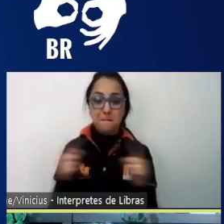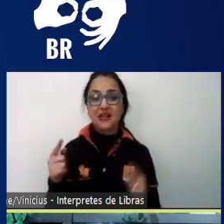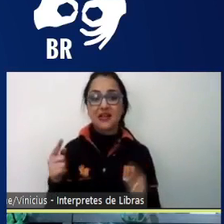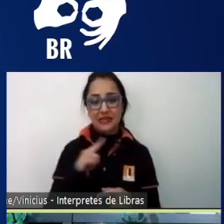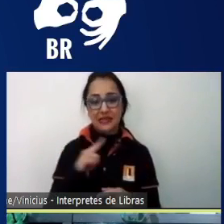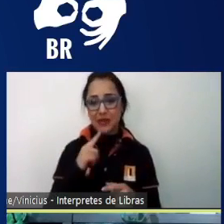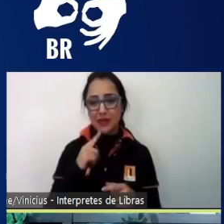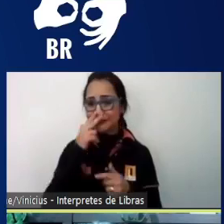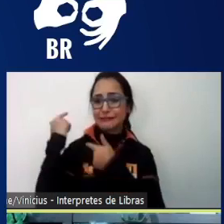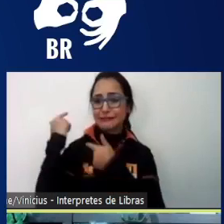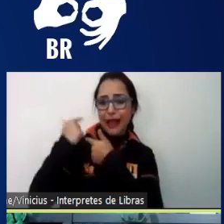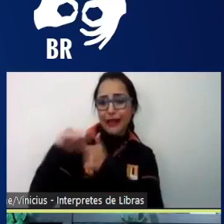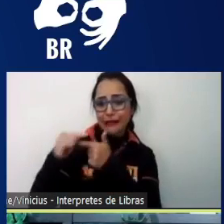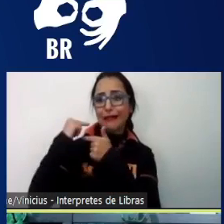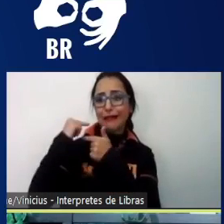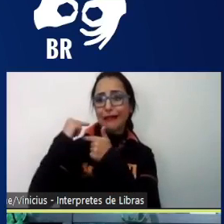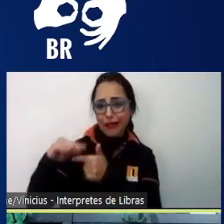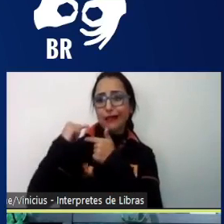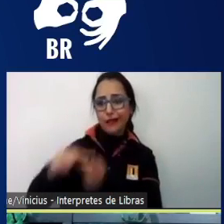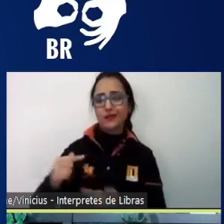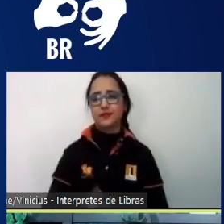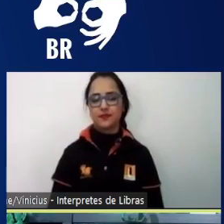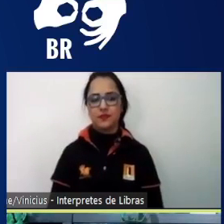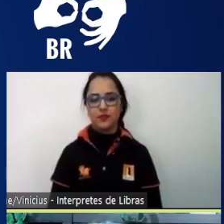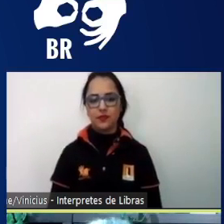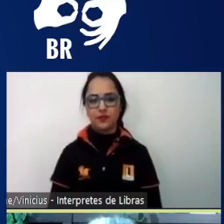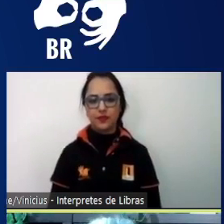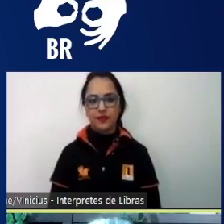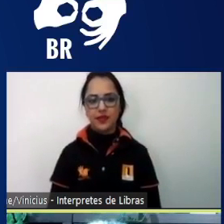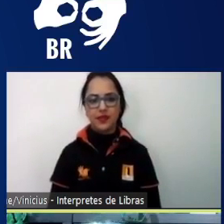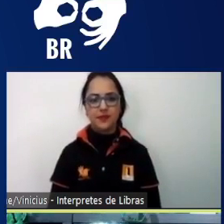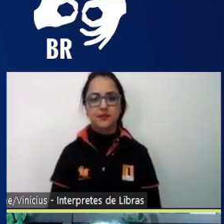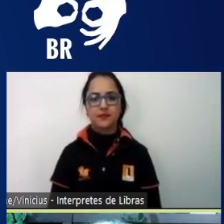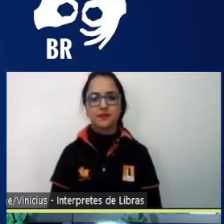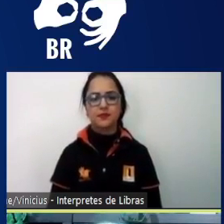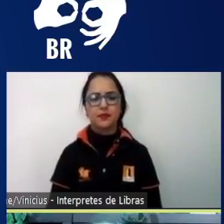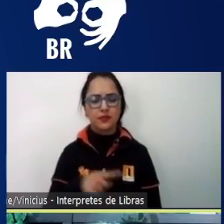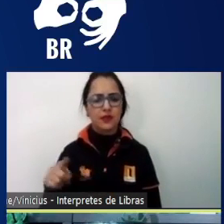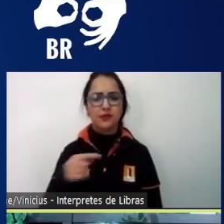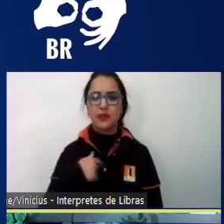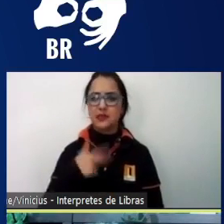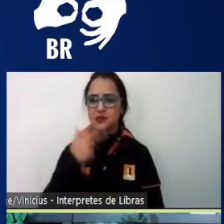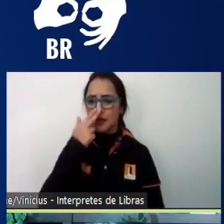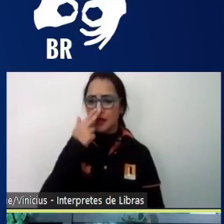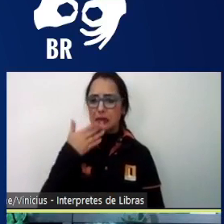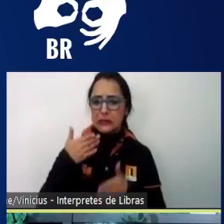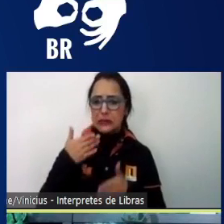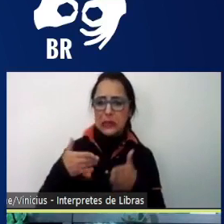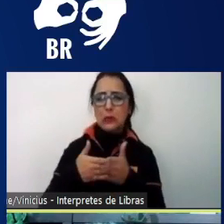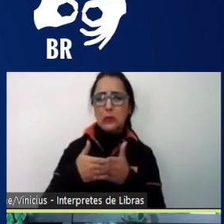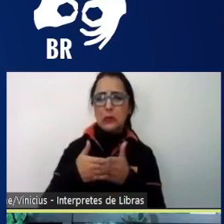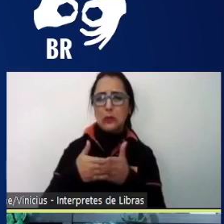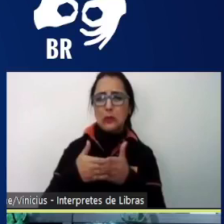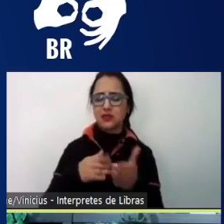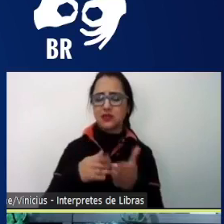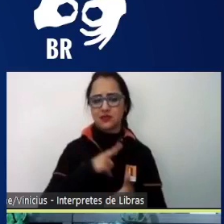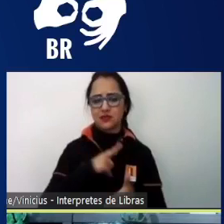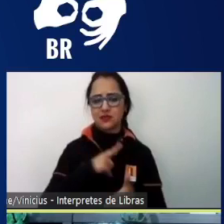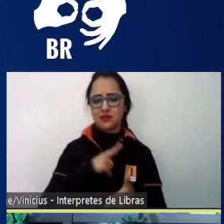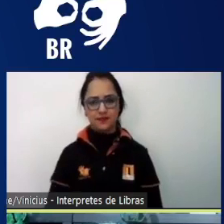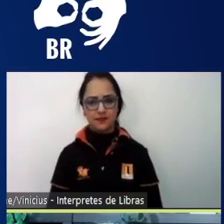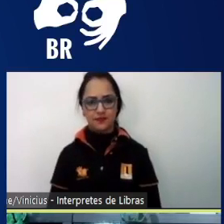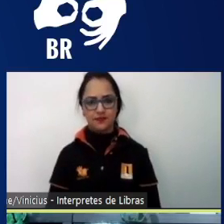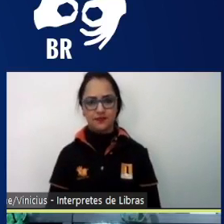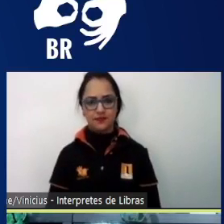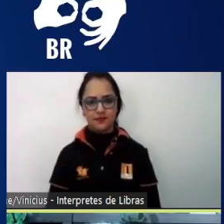em um âmbito muito, muito reduzido e limitado. E quando se